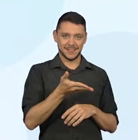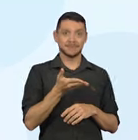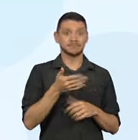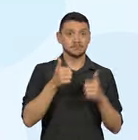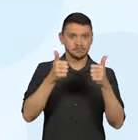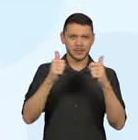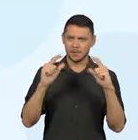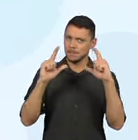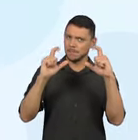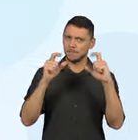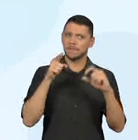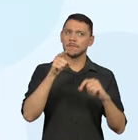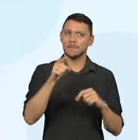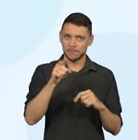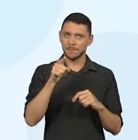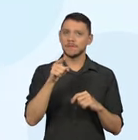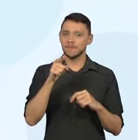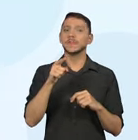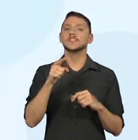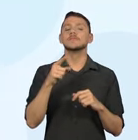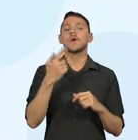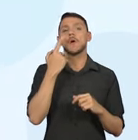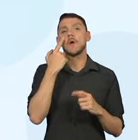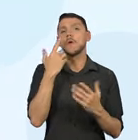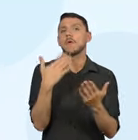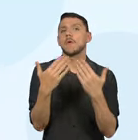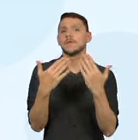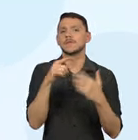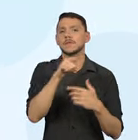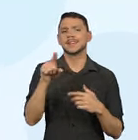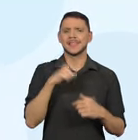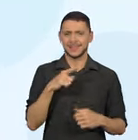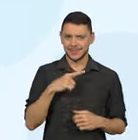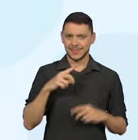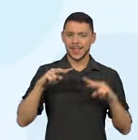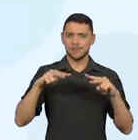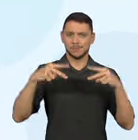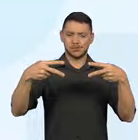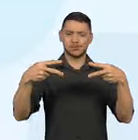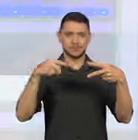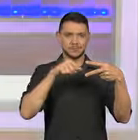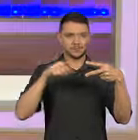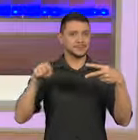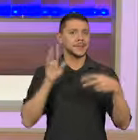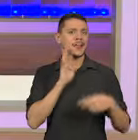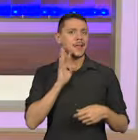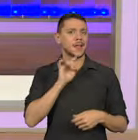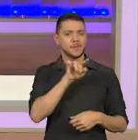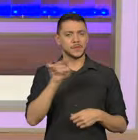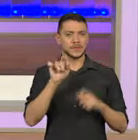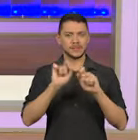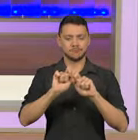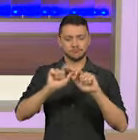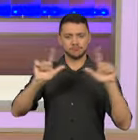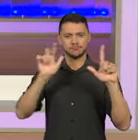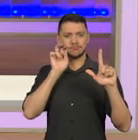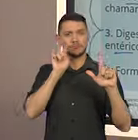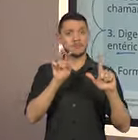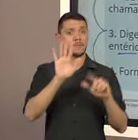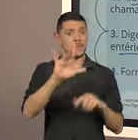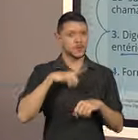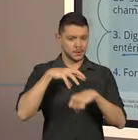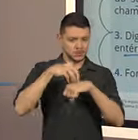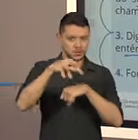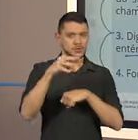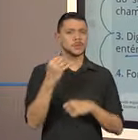E deixa eu conversar rapidinho com vocês, ó. Tem os links que é legal vocês acessarem também, mas uma dica importante,